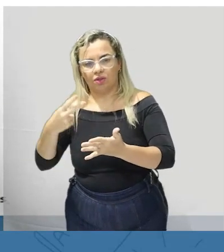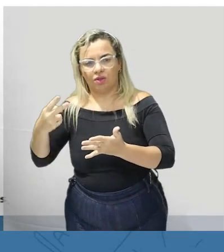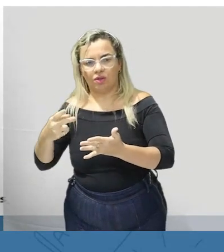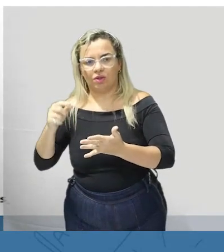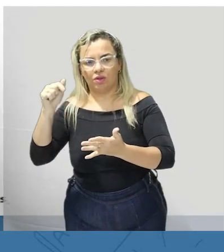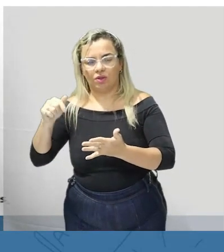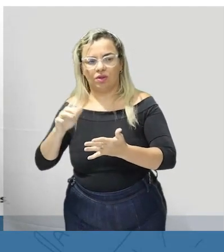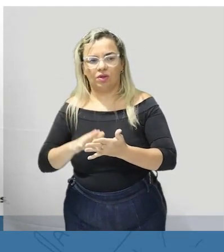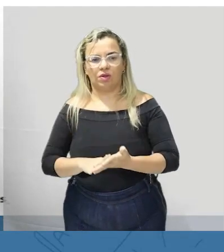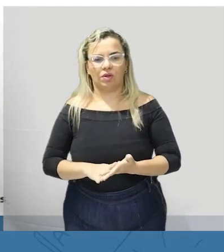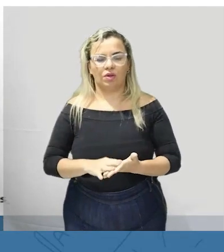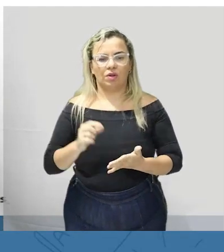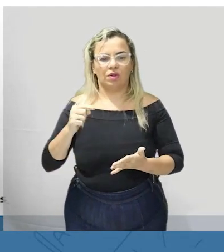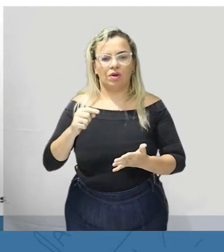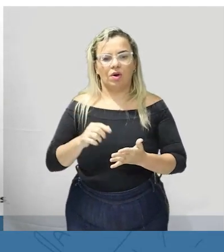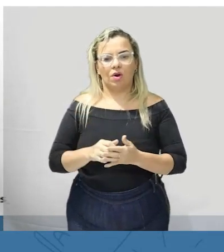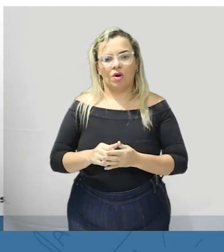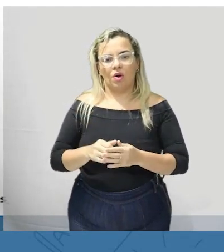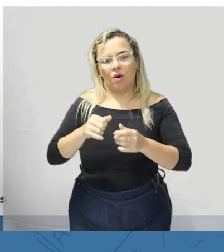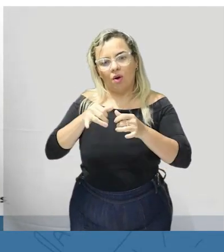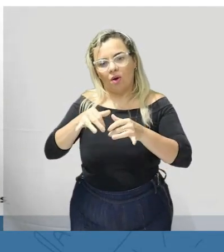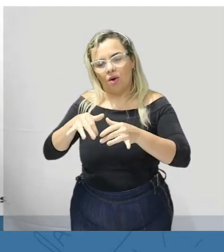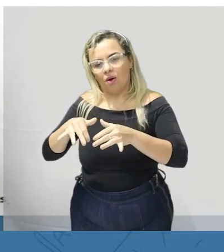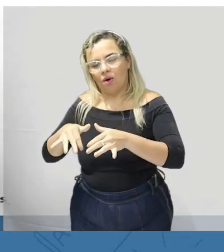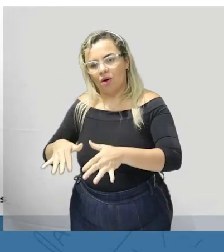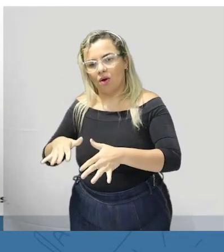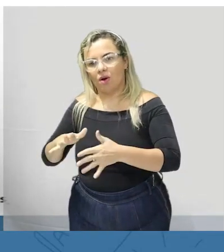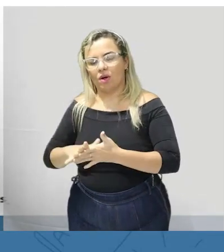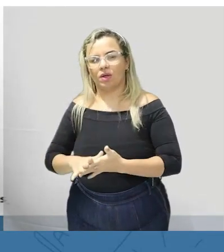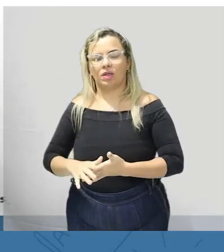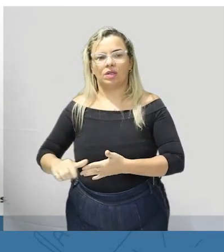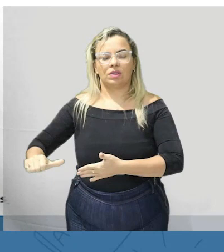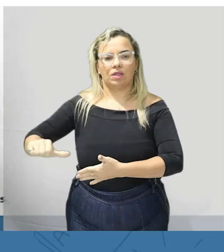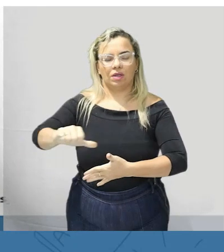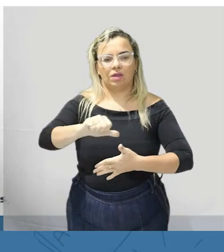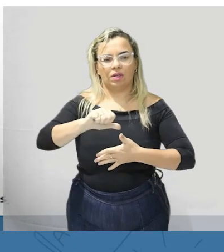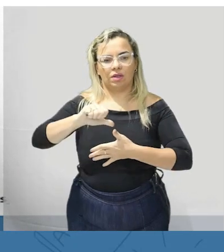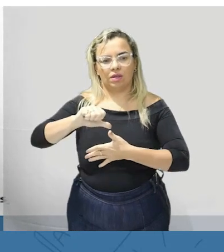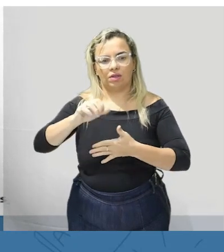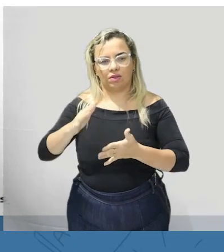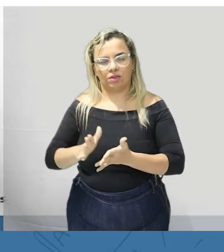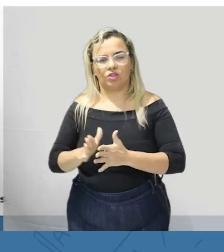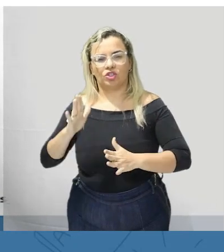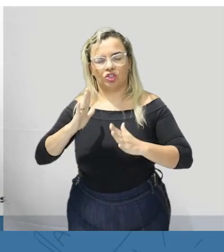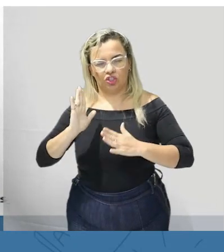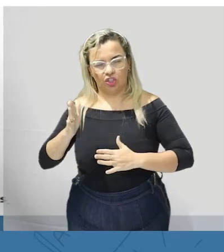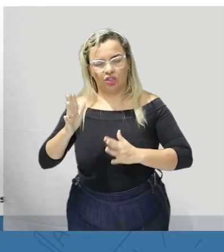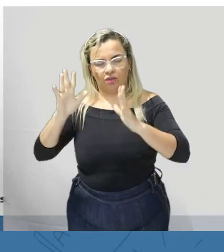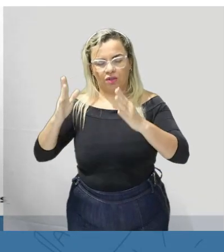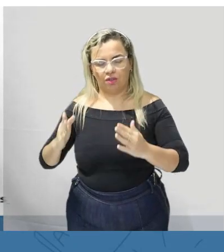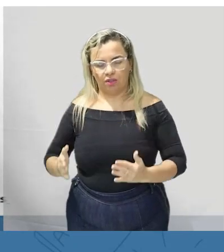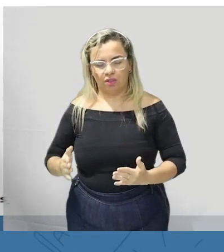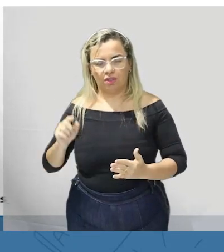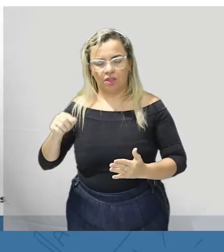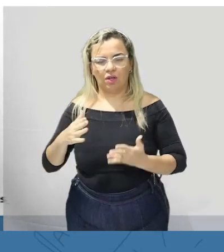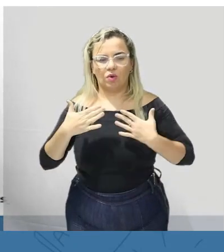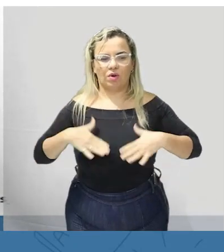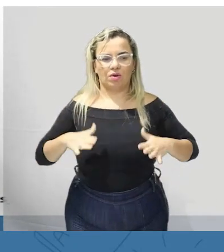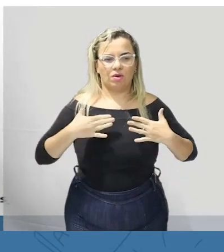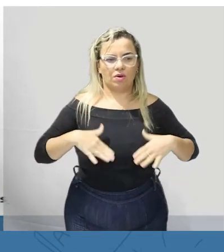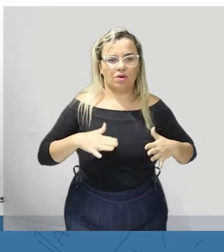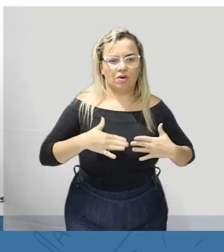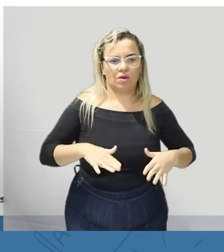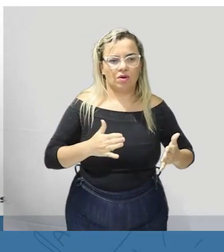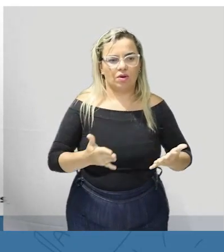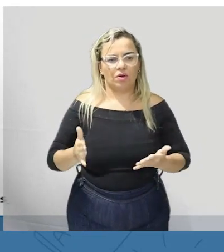Sul, que nós já vamos analisar com calma, tá certo? E eu tenho o comando, ele me pergunta, de acordo com os textos 1 e